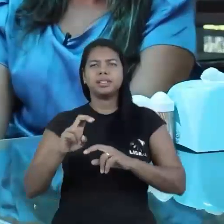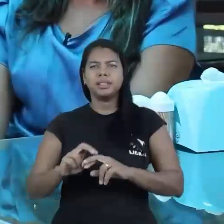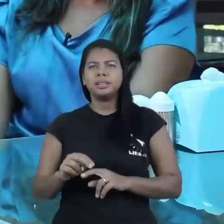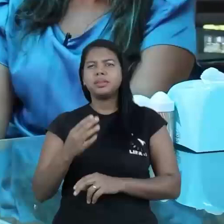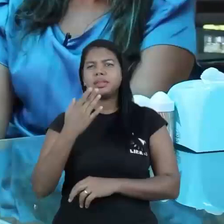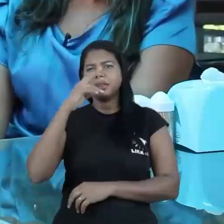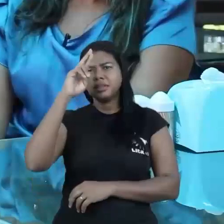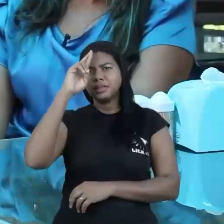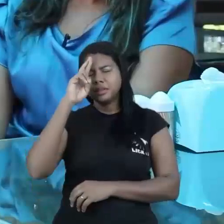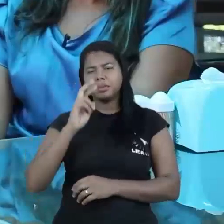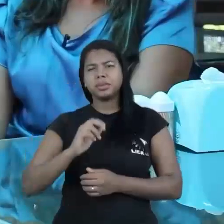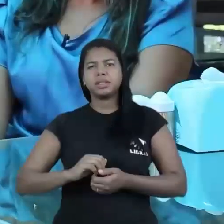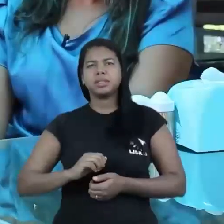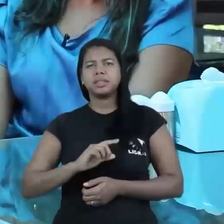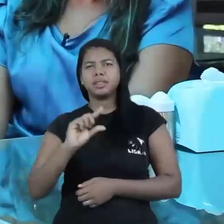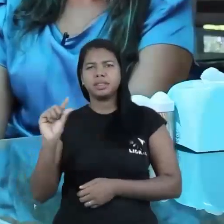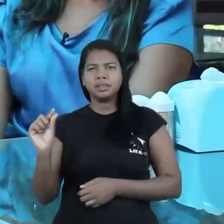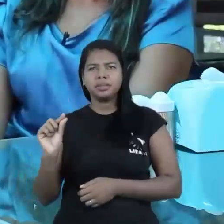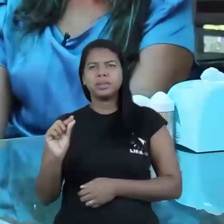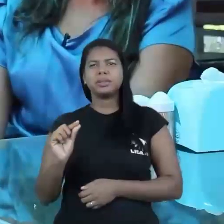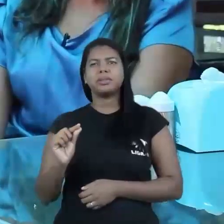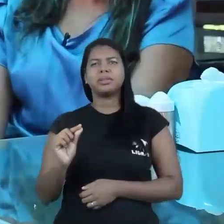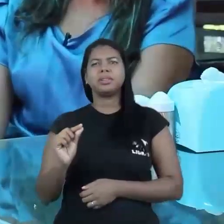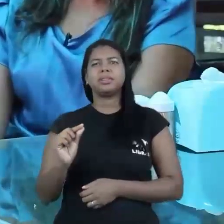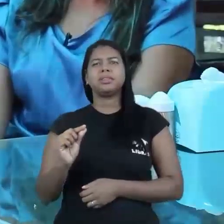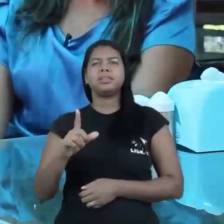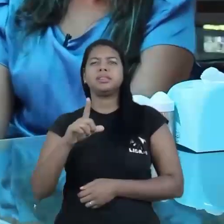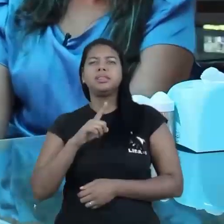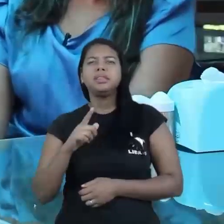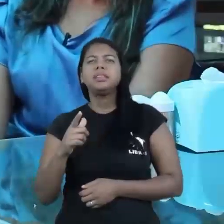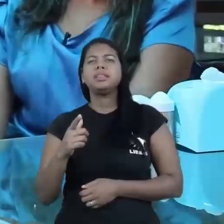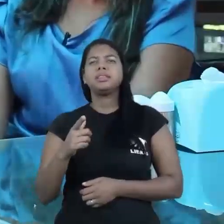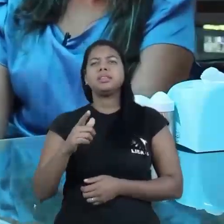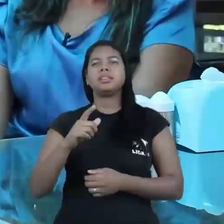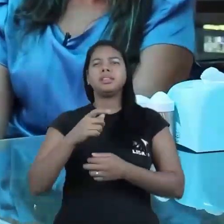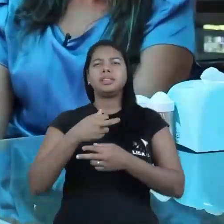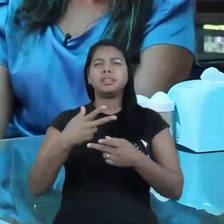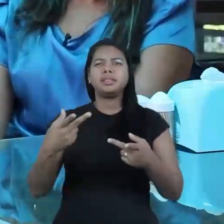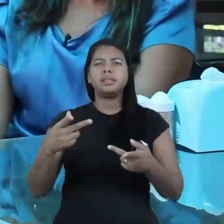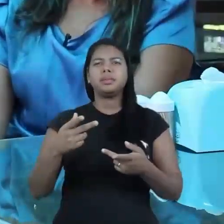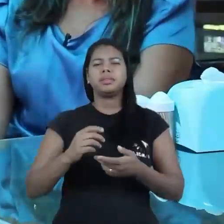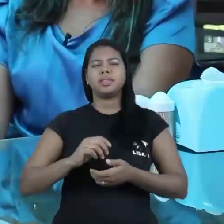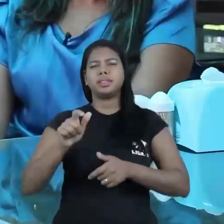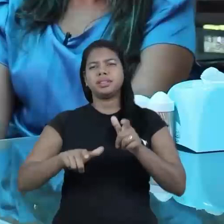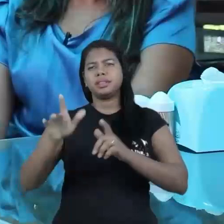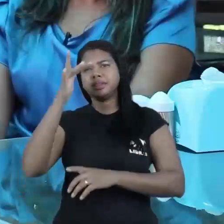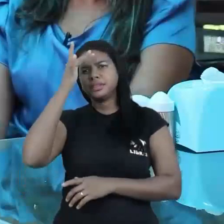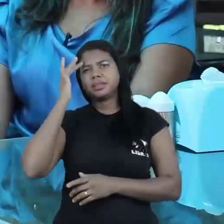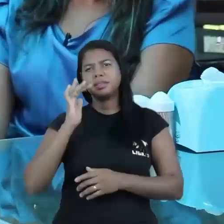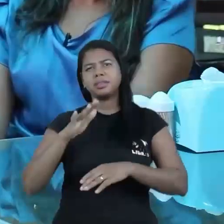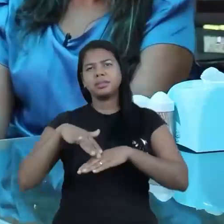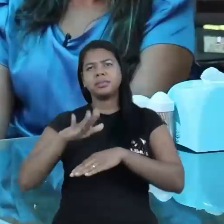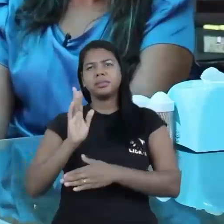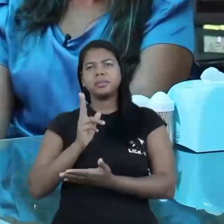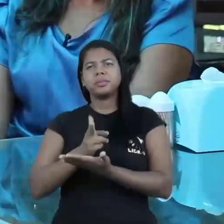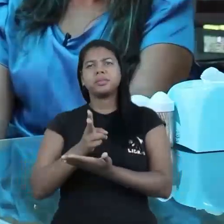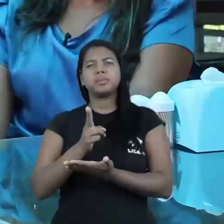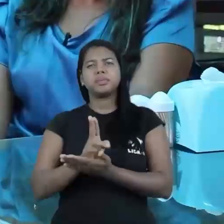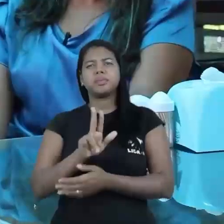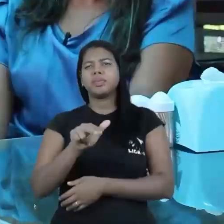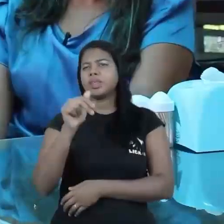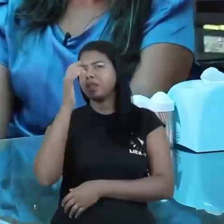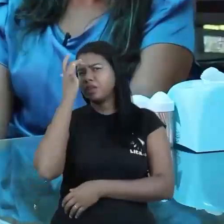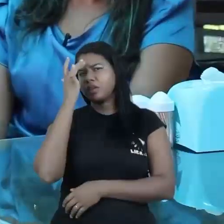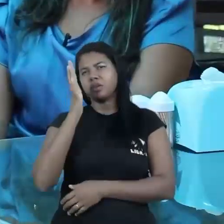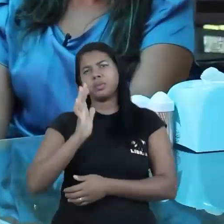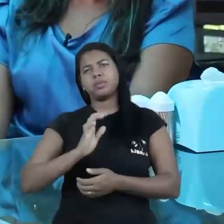as oportunidades para todo mundo, né? Almoçar rápido e ir embora. Mas, como sempre, nunca foi fácil.